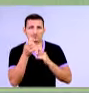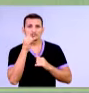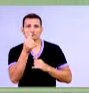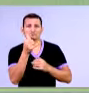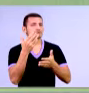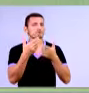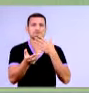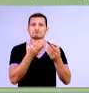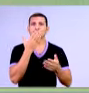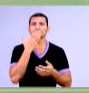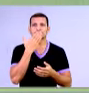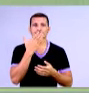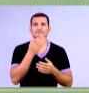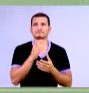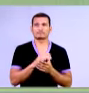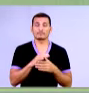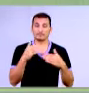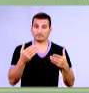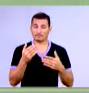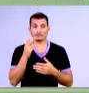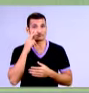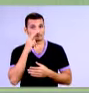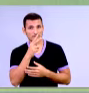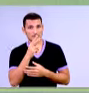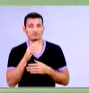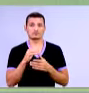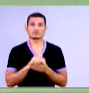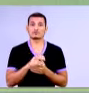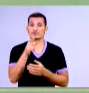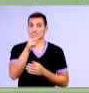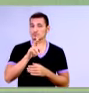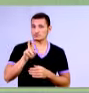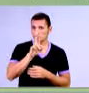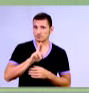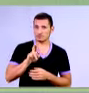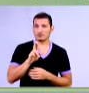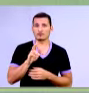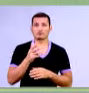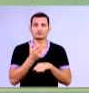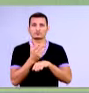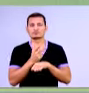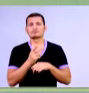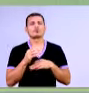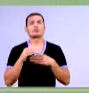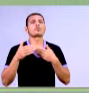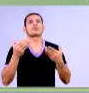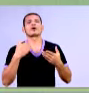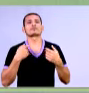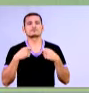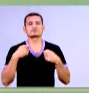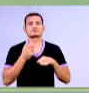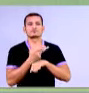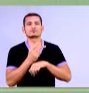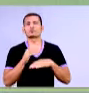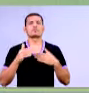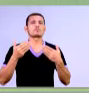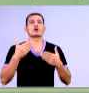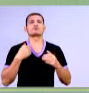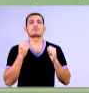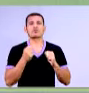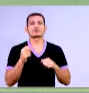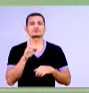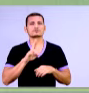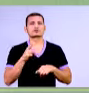tipo. Então veja, quando usar multimídia, quando eu preciso da multimídia, quando eu posso usar multimídia, quando